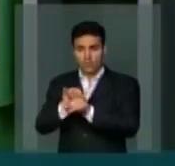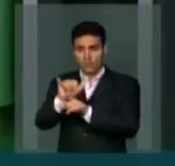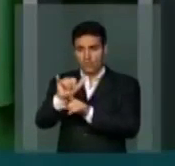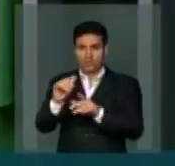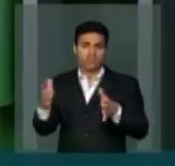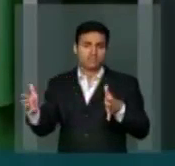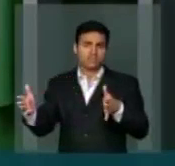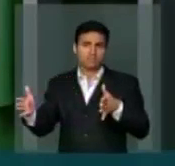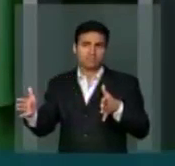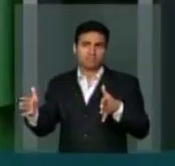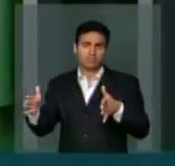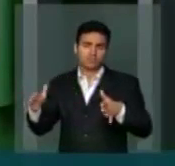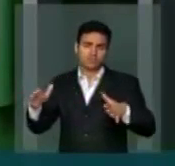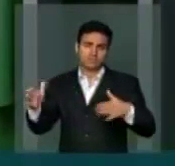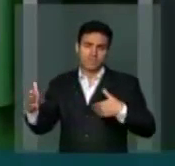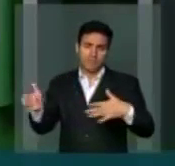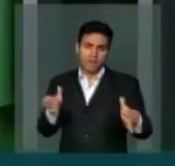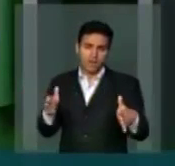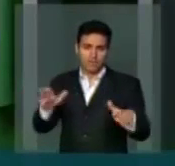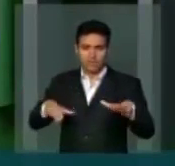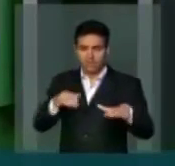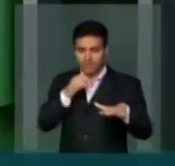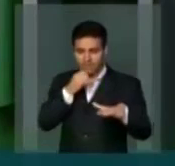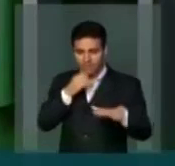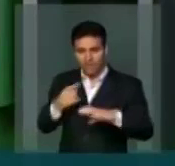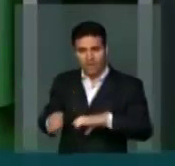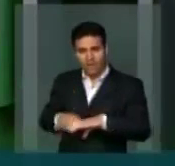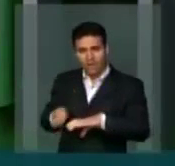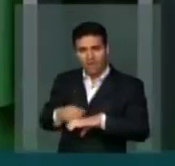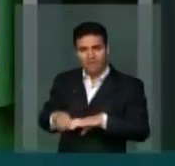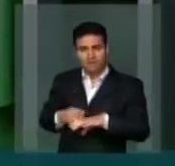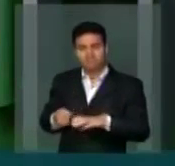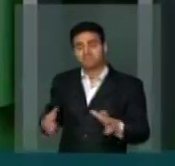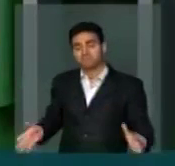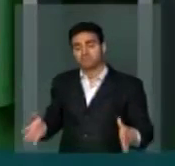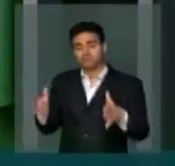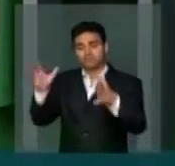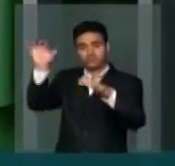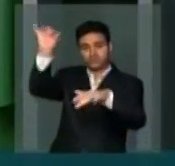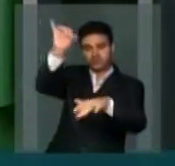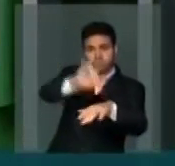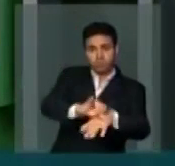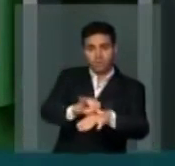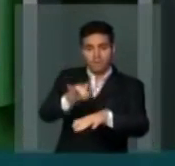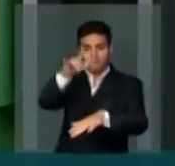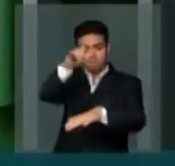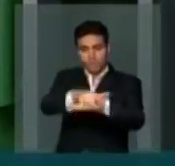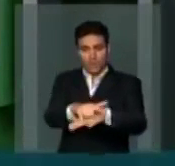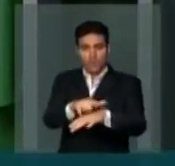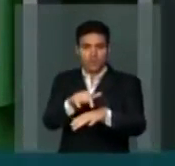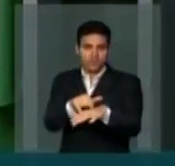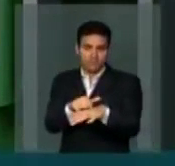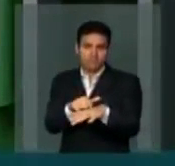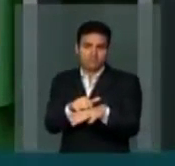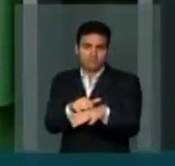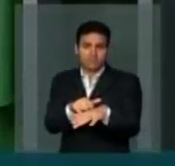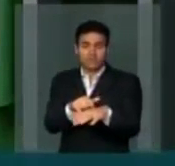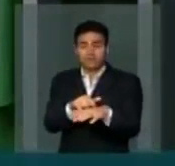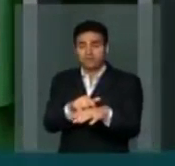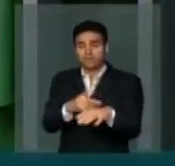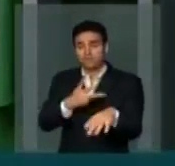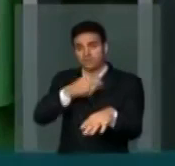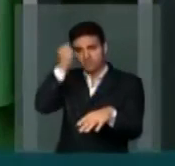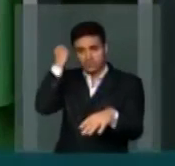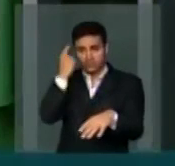máquina de lavar e pesa 100 quilos, caiu em queda livre no cometa e pousou em sua superfície a uma velocidade de cerca